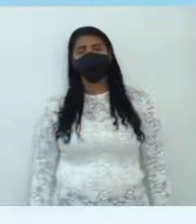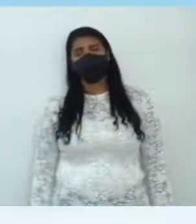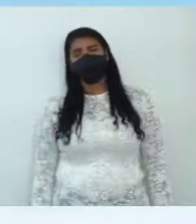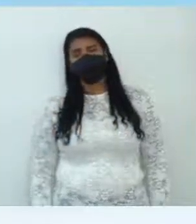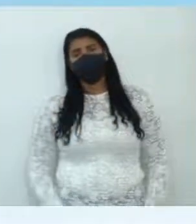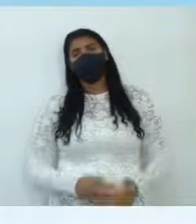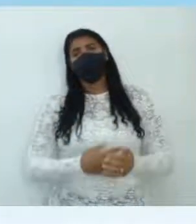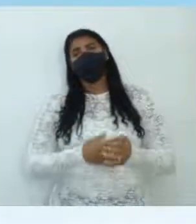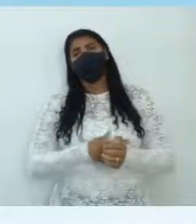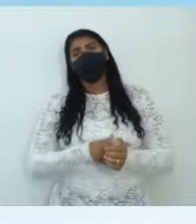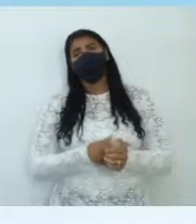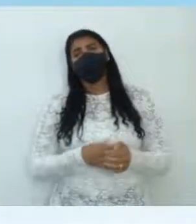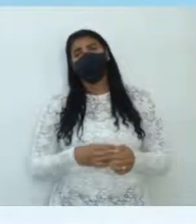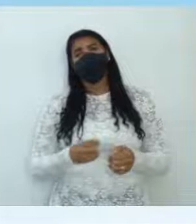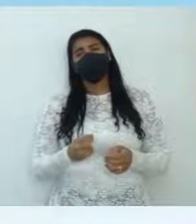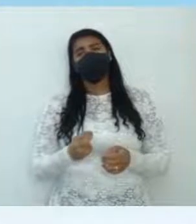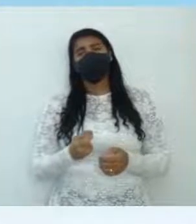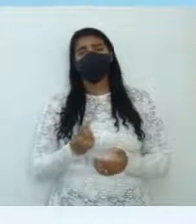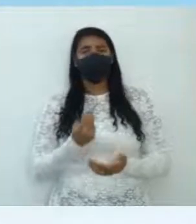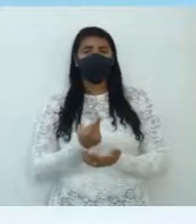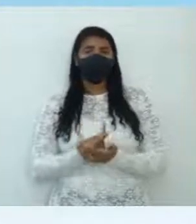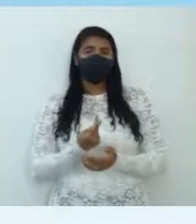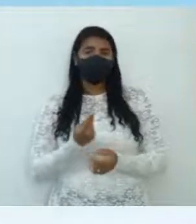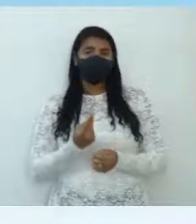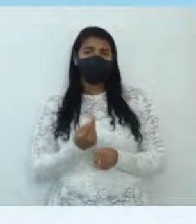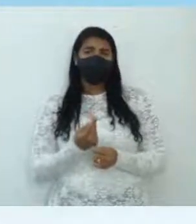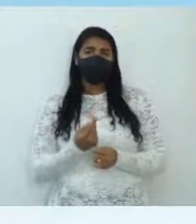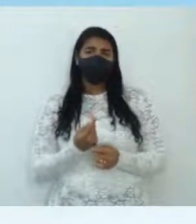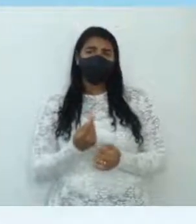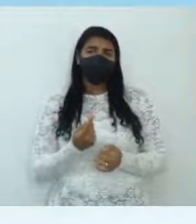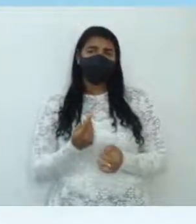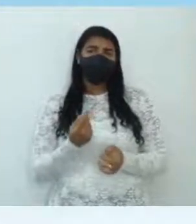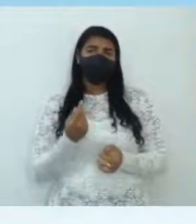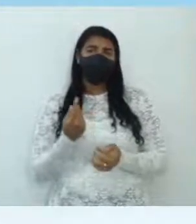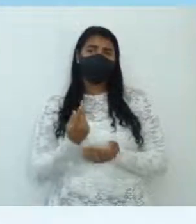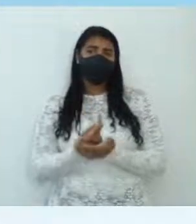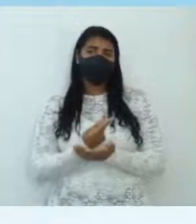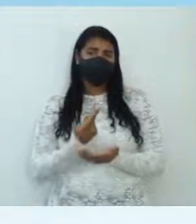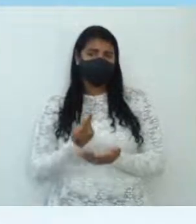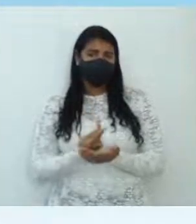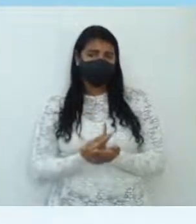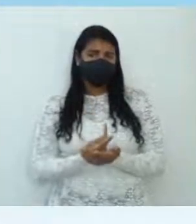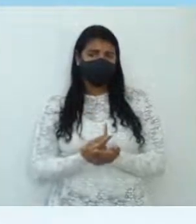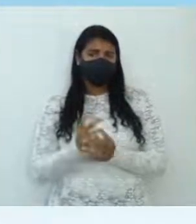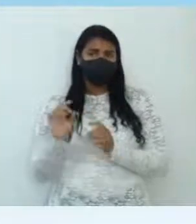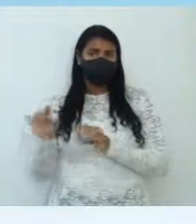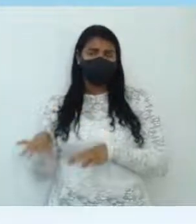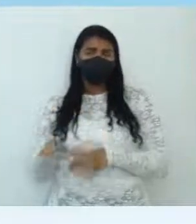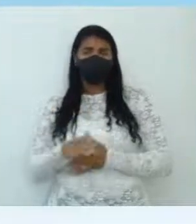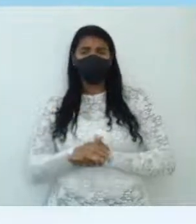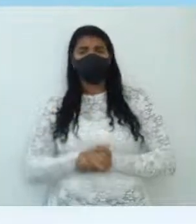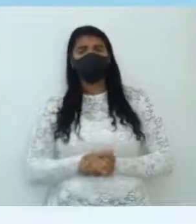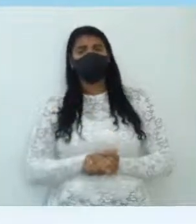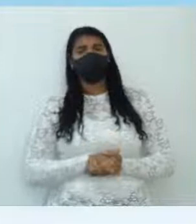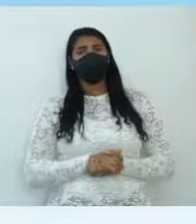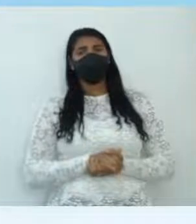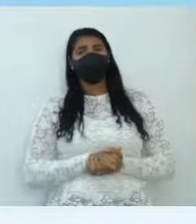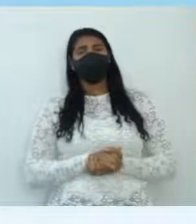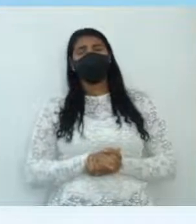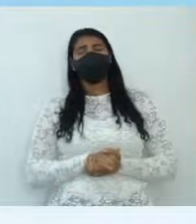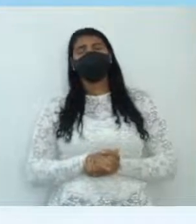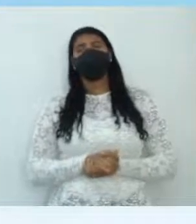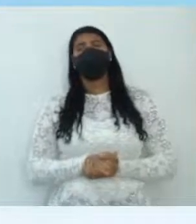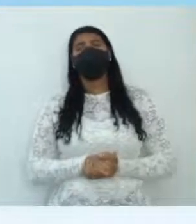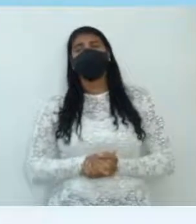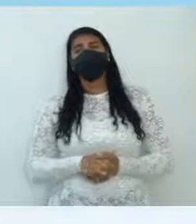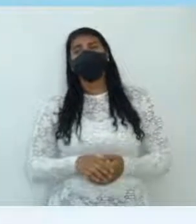Estes aí, muitas vezes, erroneamente, eles são descartados. Quando eu estou falando